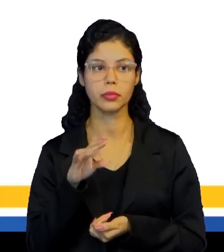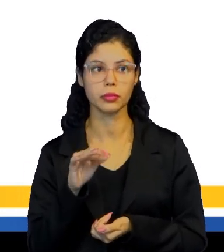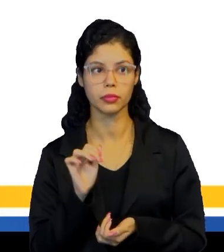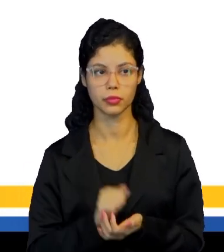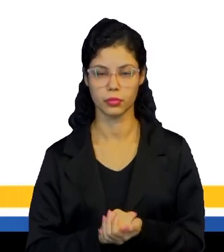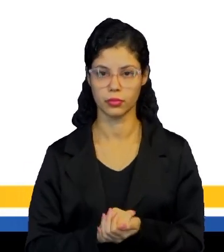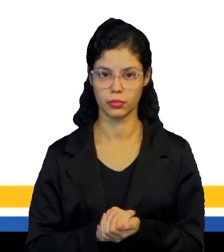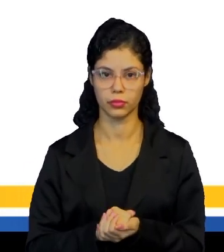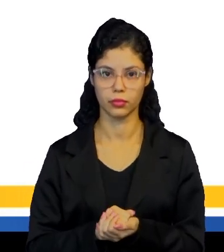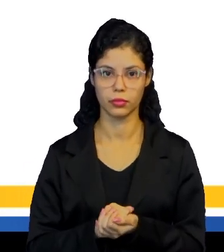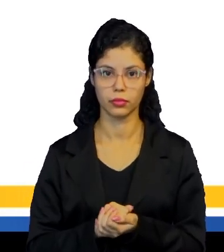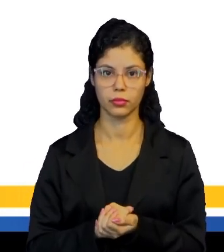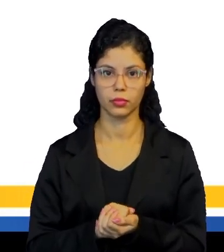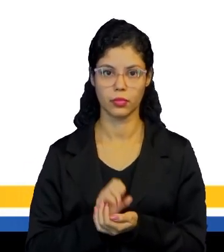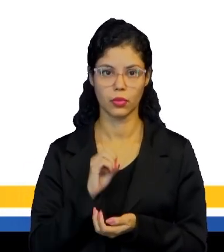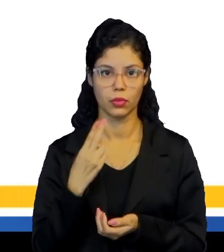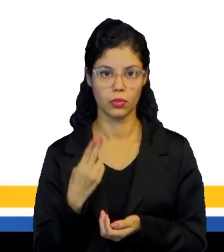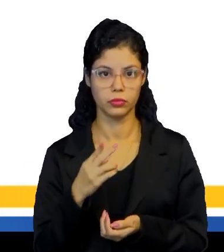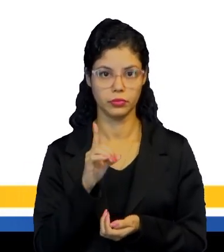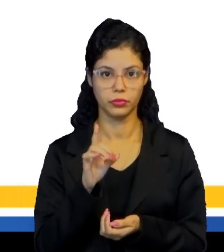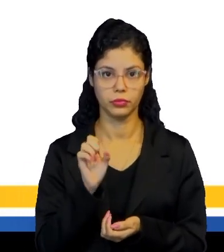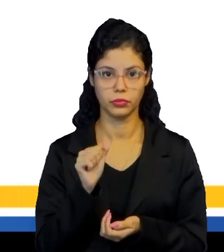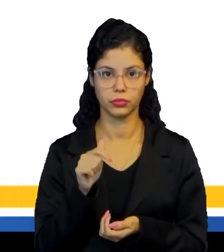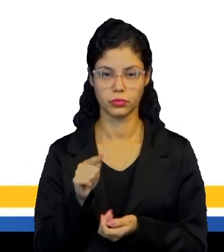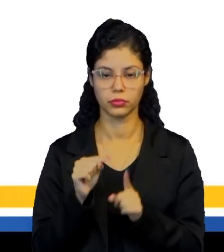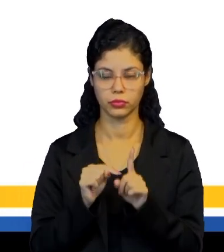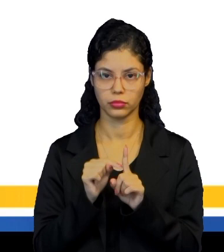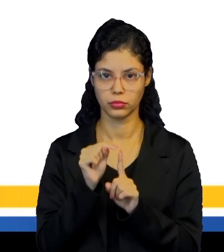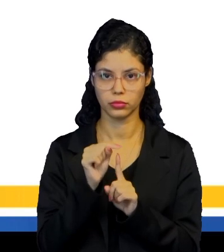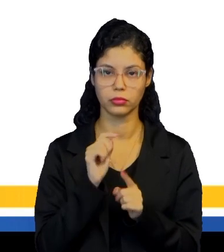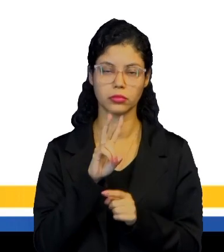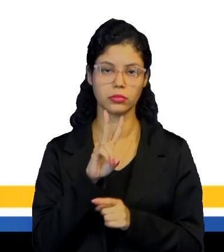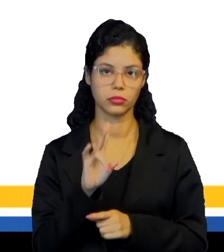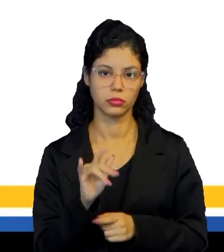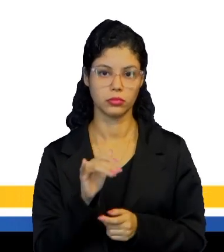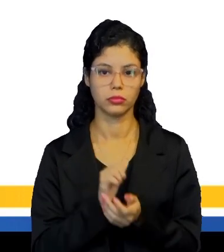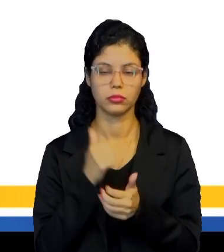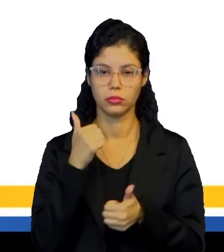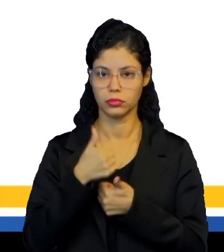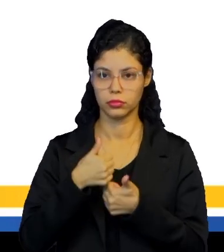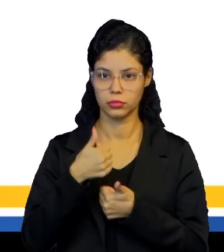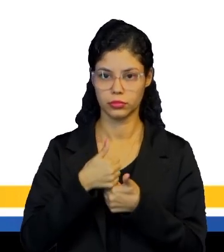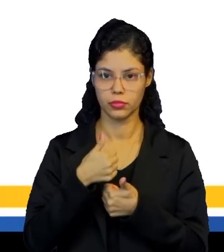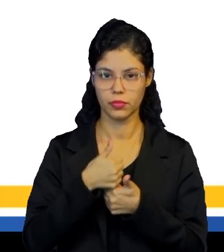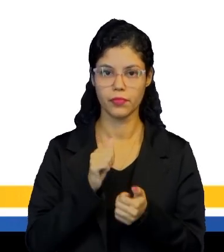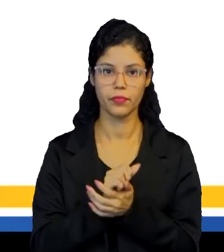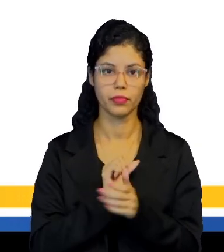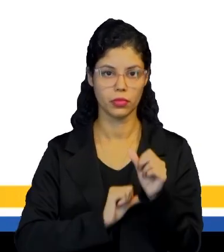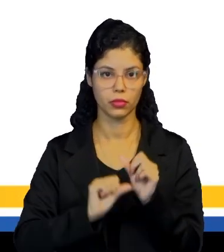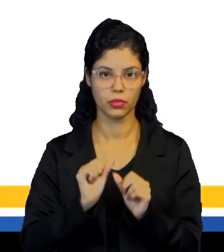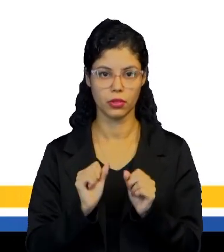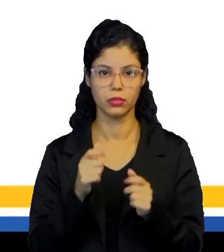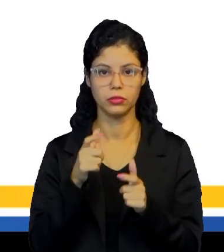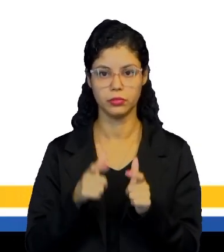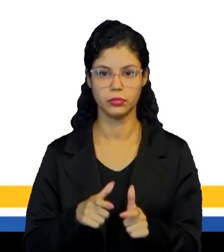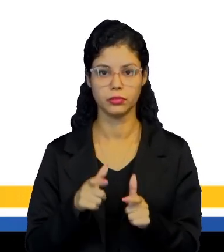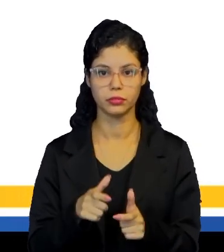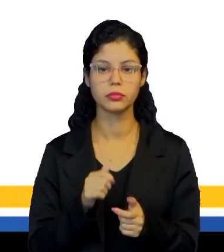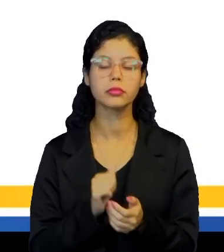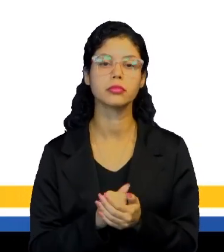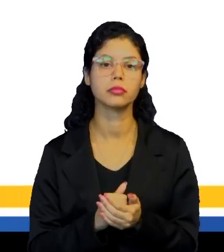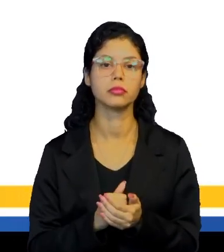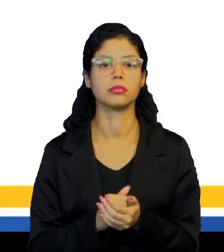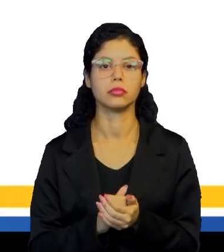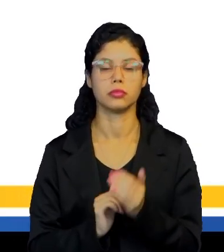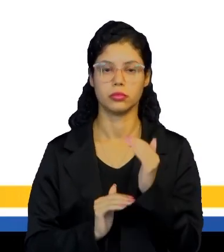seja ou a densidade ou o volume vai ser substituído vai trocar de lugar um